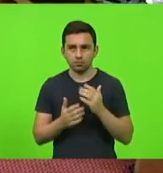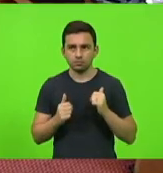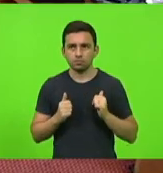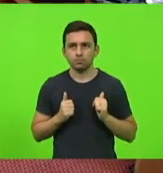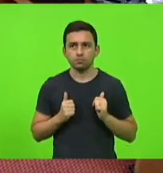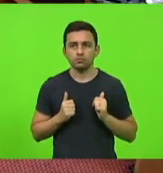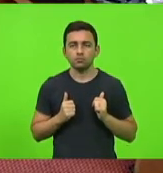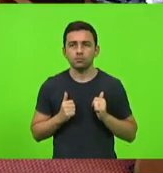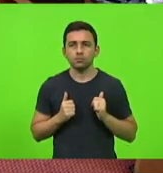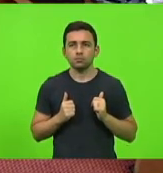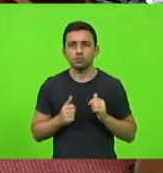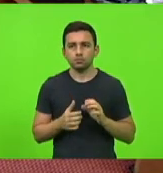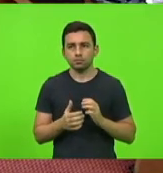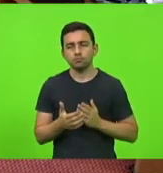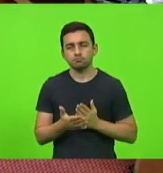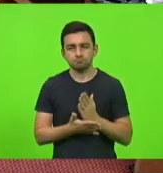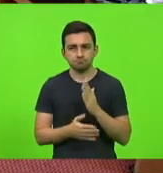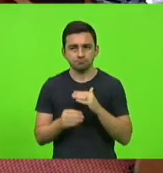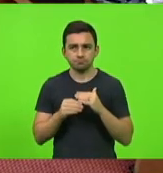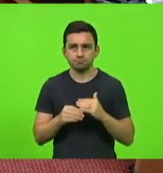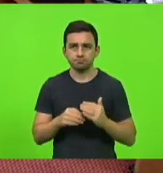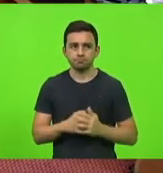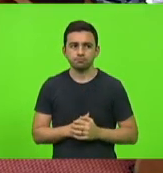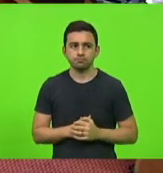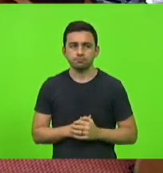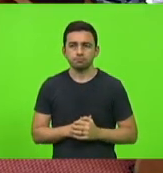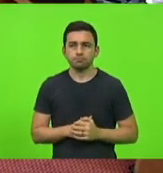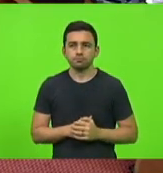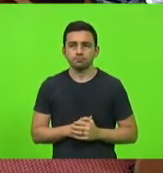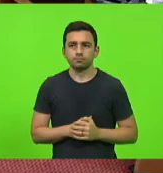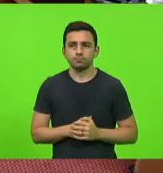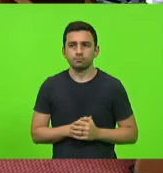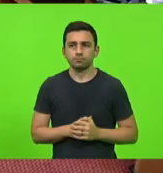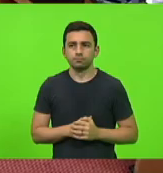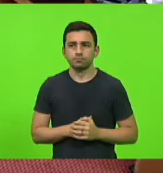encontram. Aprovado por unanimidade.